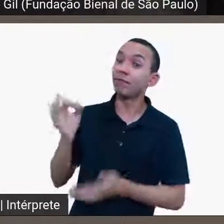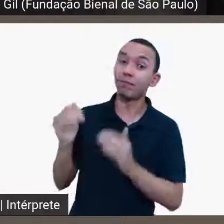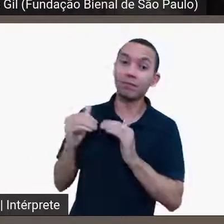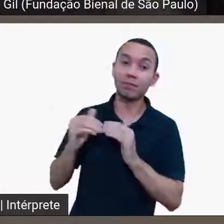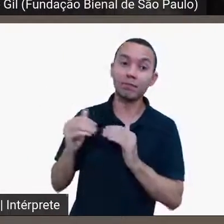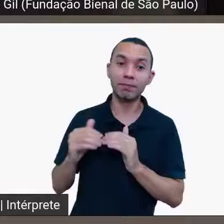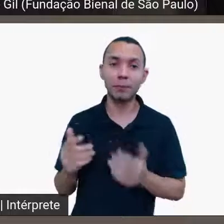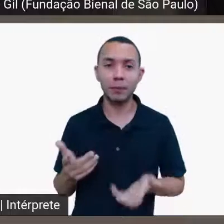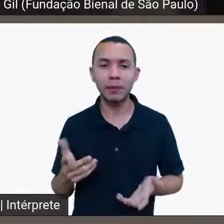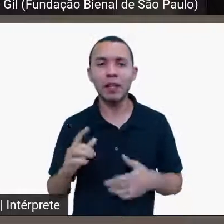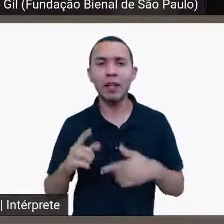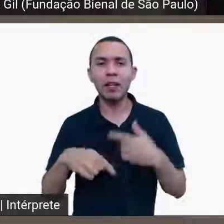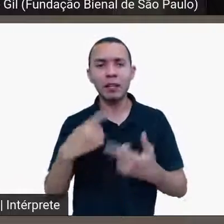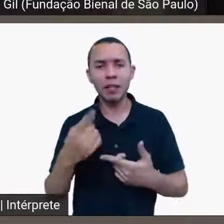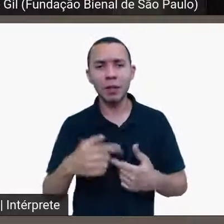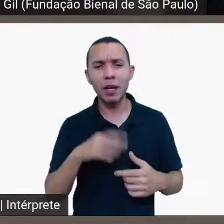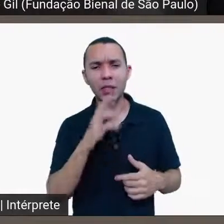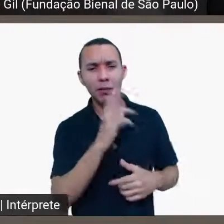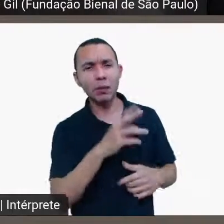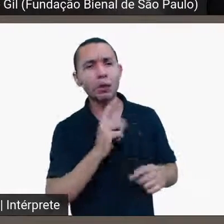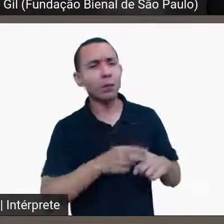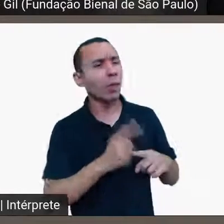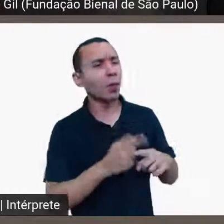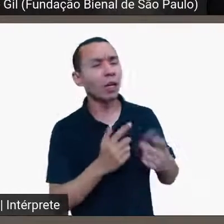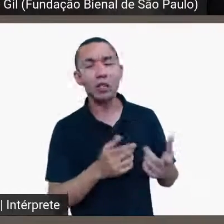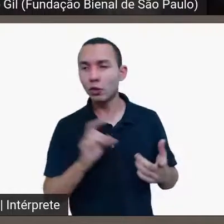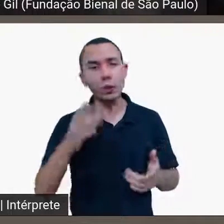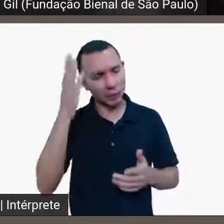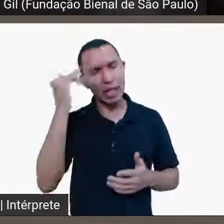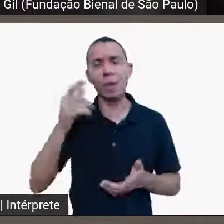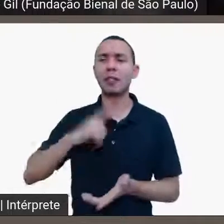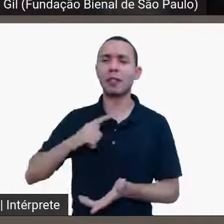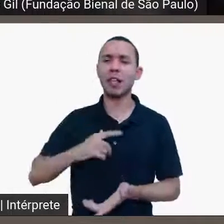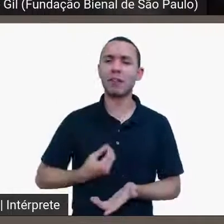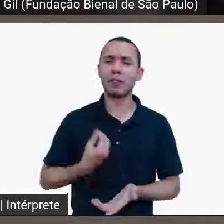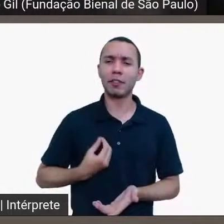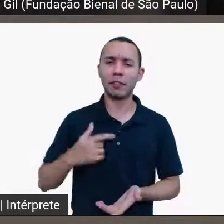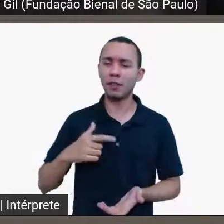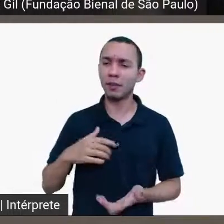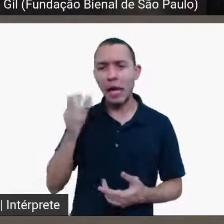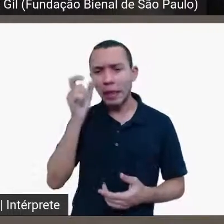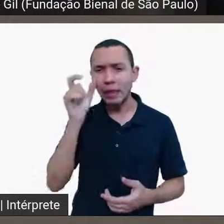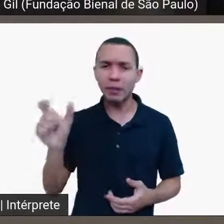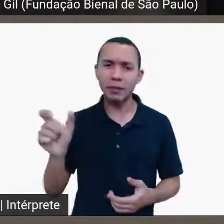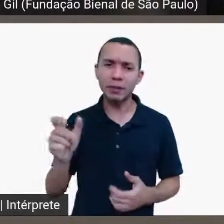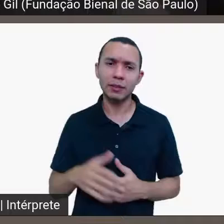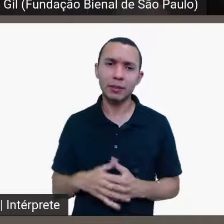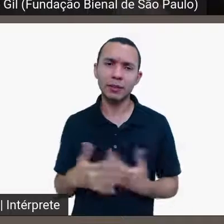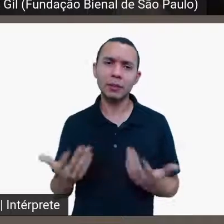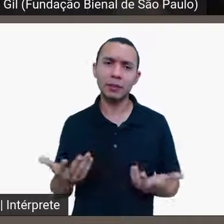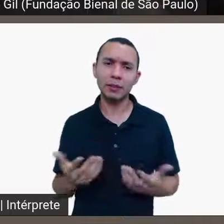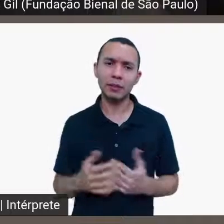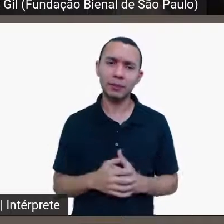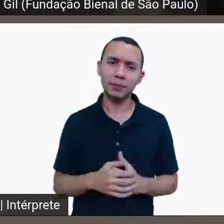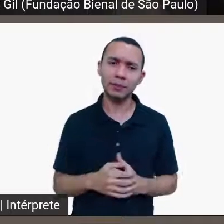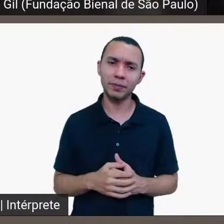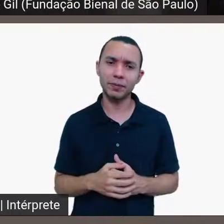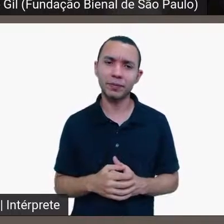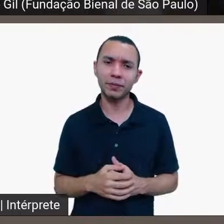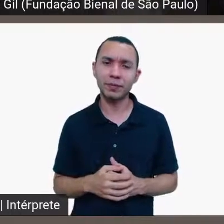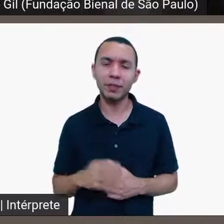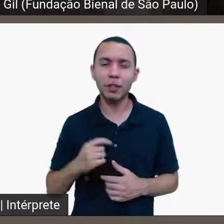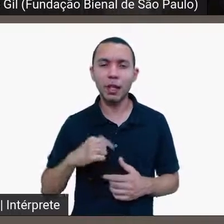engraçado que eles não respondem por quê, eles só sabem que existe. Isso é muito interessante. Agora, assim, então, assim, eu leio com